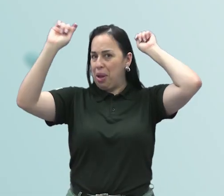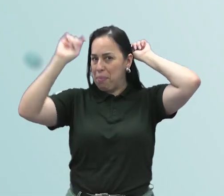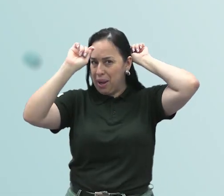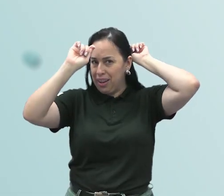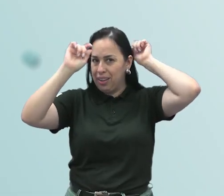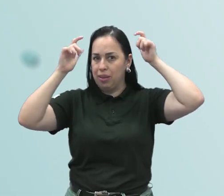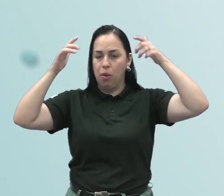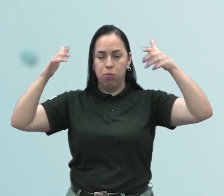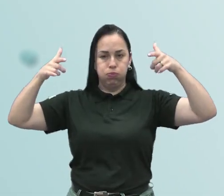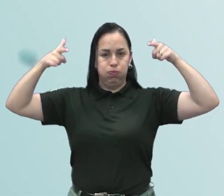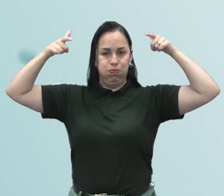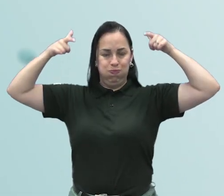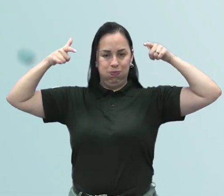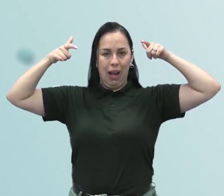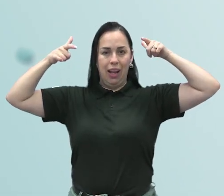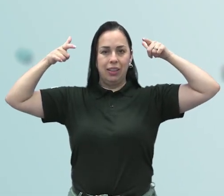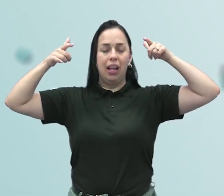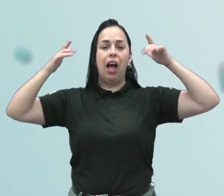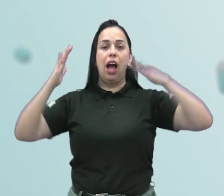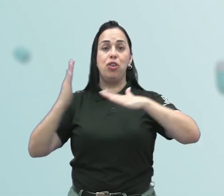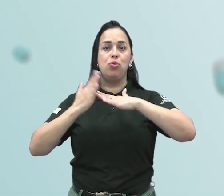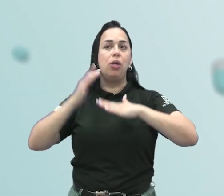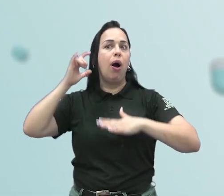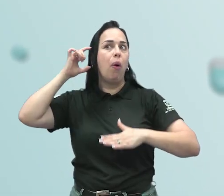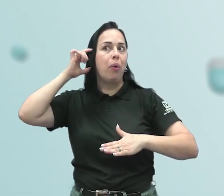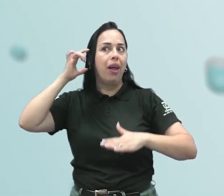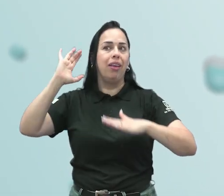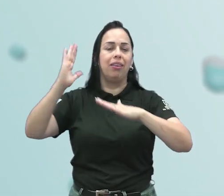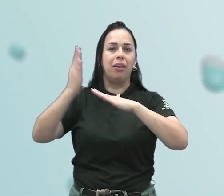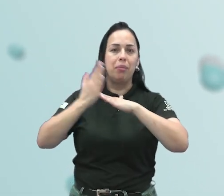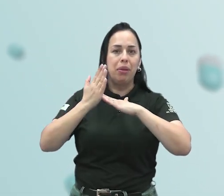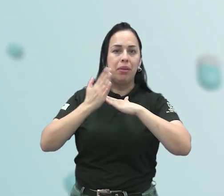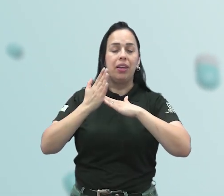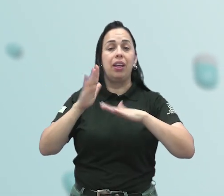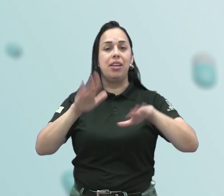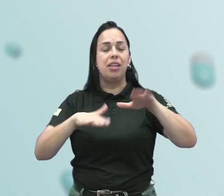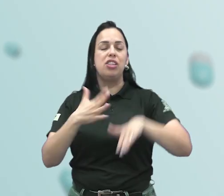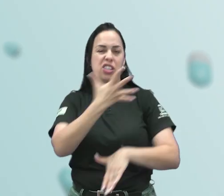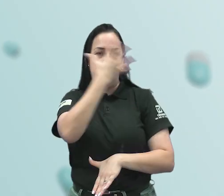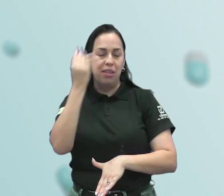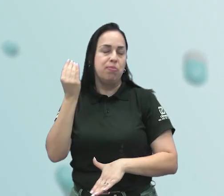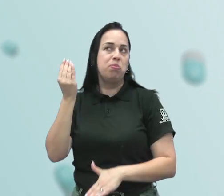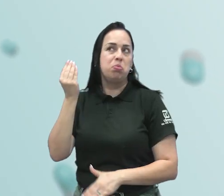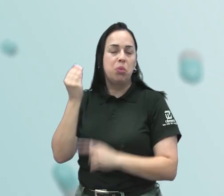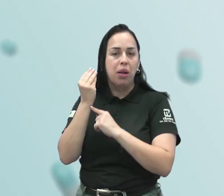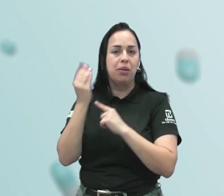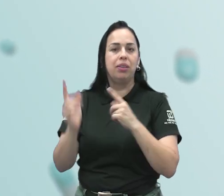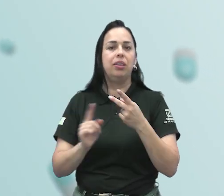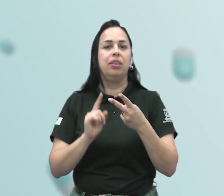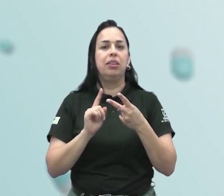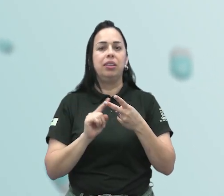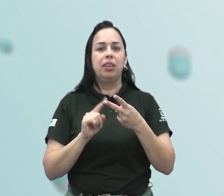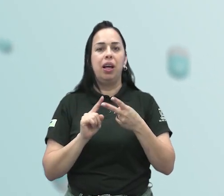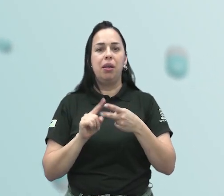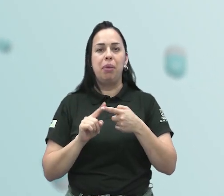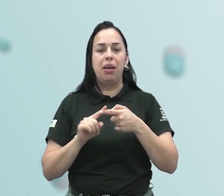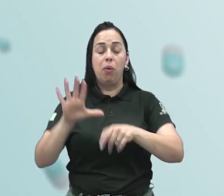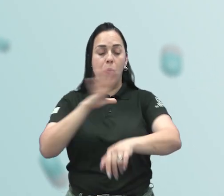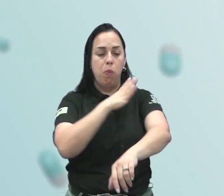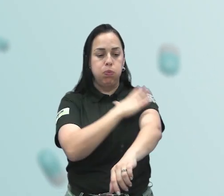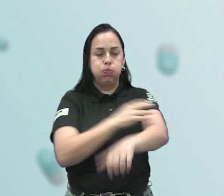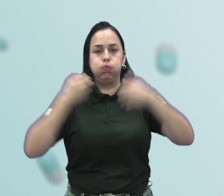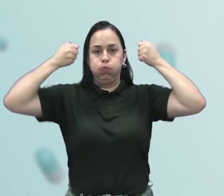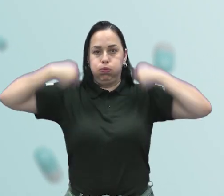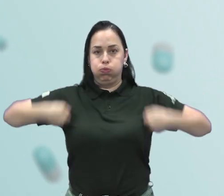de chapéus, principalmente com abas largas, que protege a orelha, a nuca, que muitas vezes é esquecido. Uso de proteção